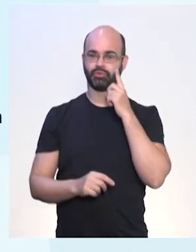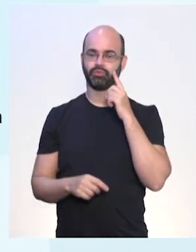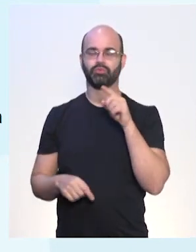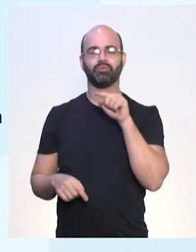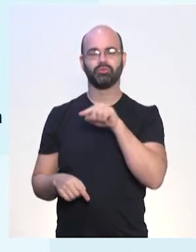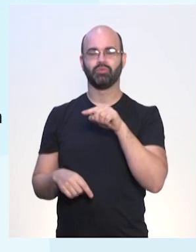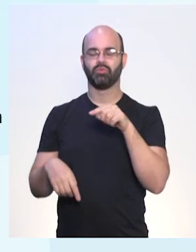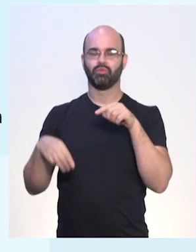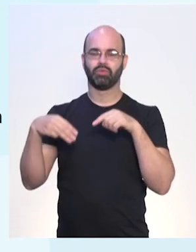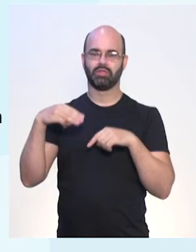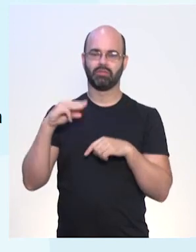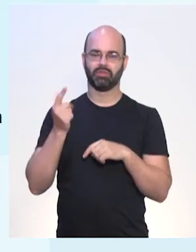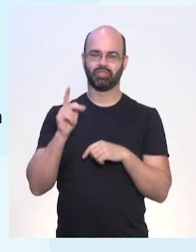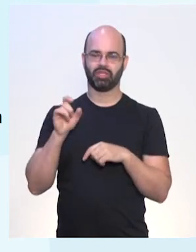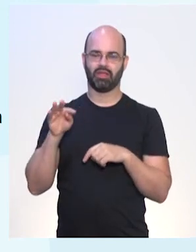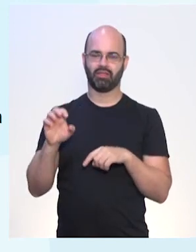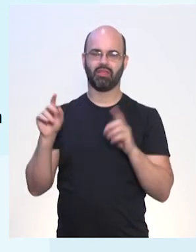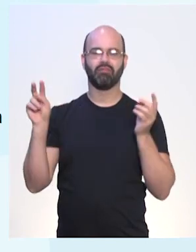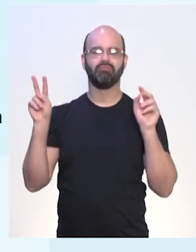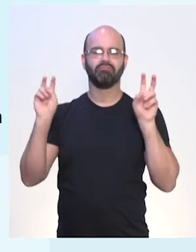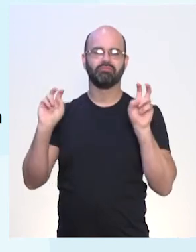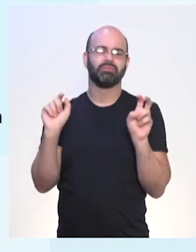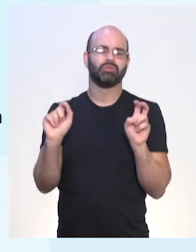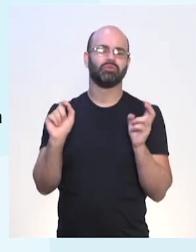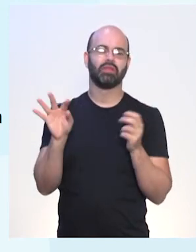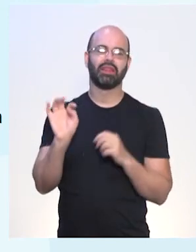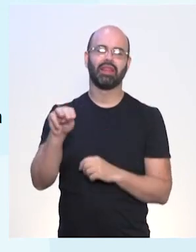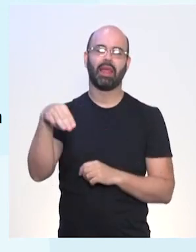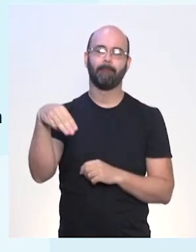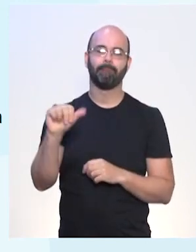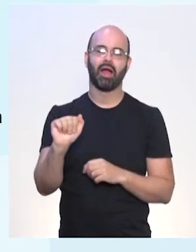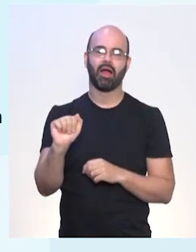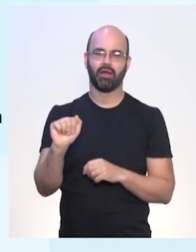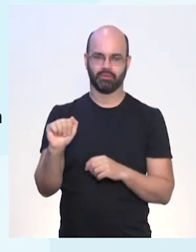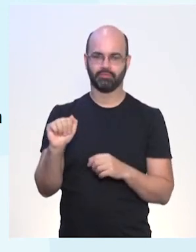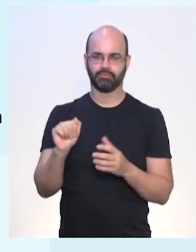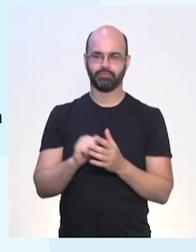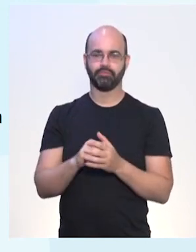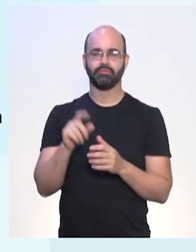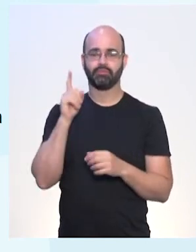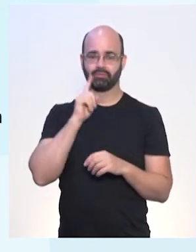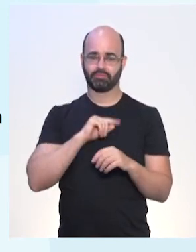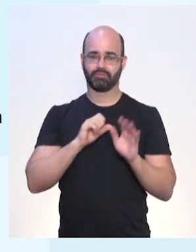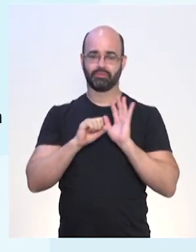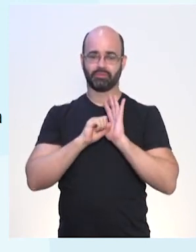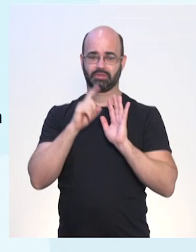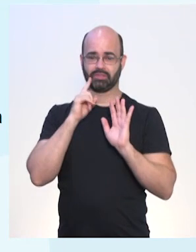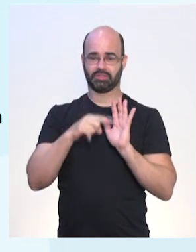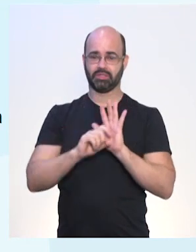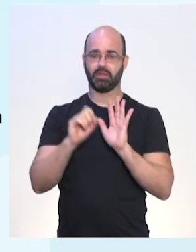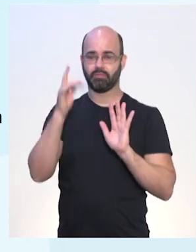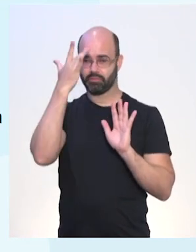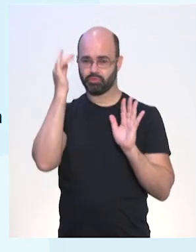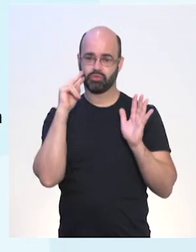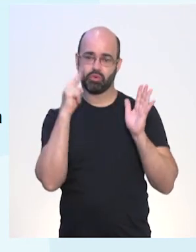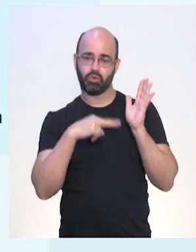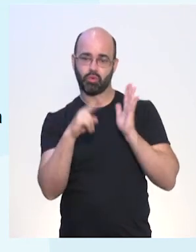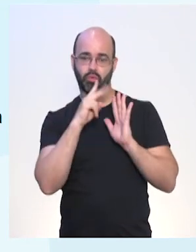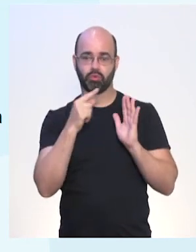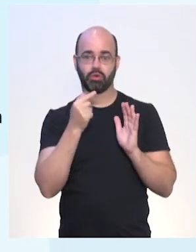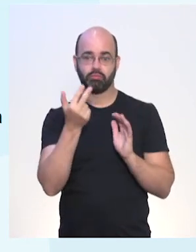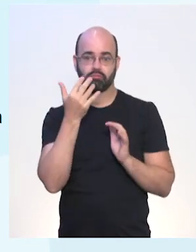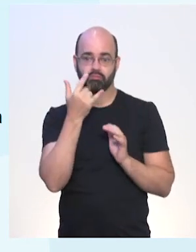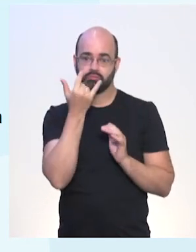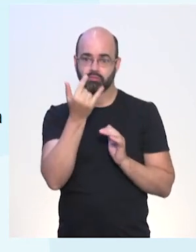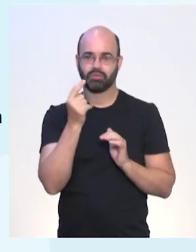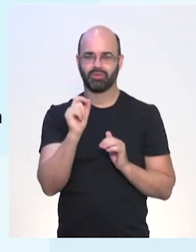o tema dessa Manchete e quais palavras e sinais gráficos o jornalista utilizou para chamar a atenção dos leitores vamos lá